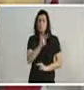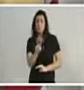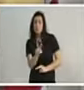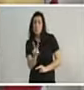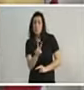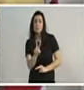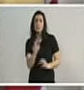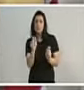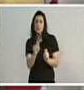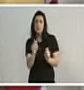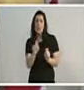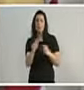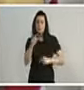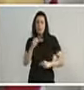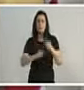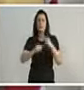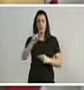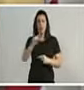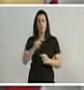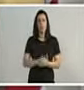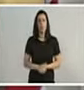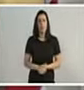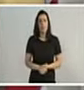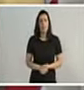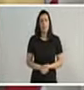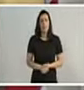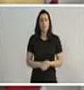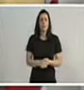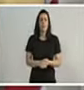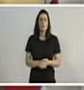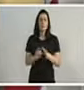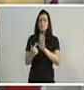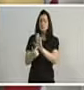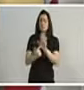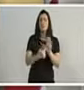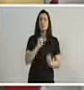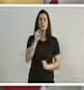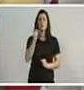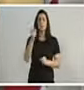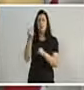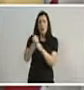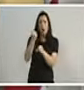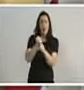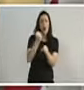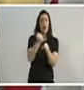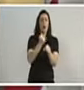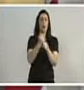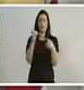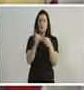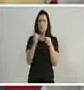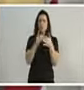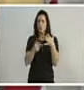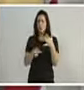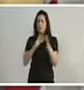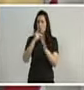possam ter êxito que esse êxito reflitam reflita em obras e melhorias no atendimento das prioridades